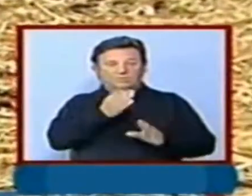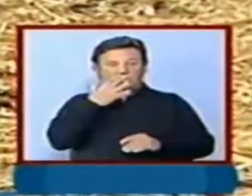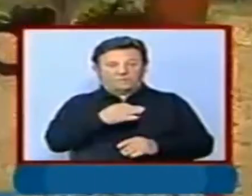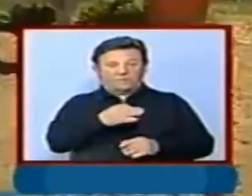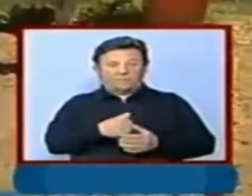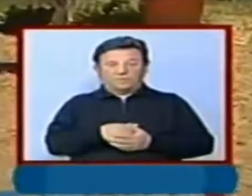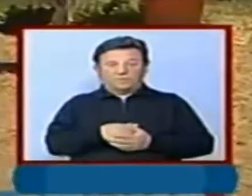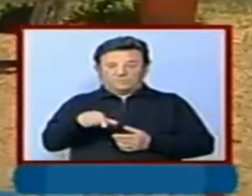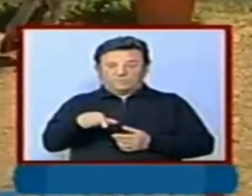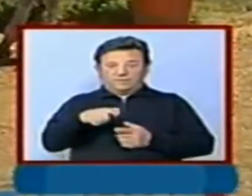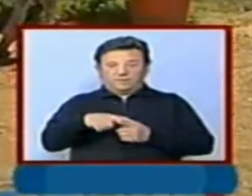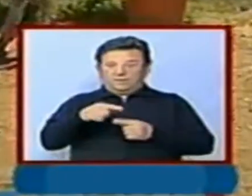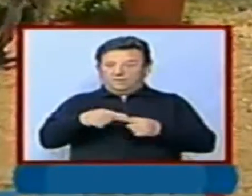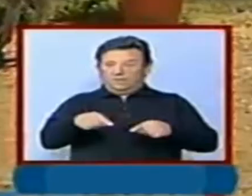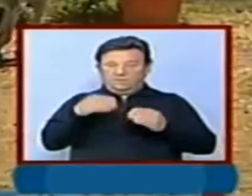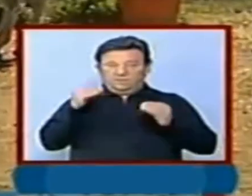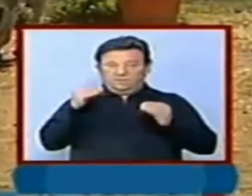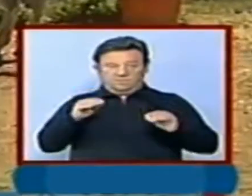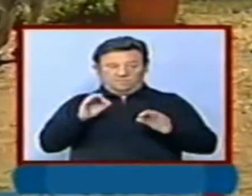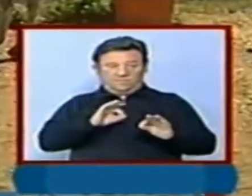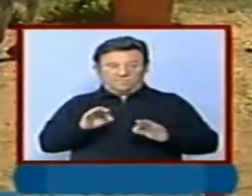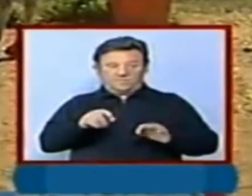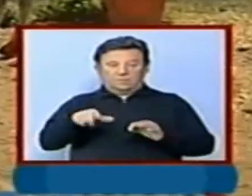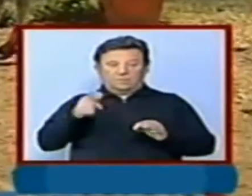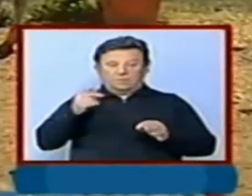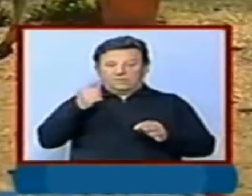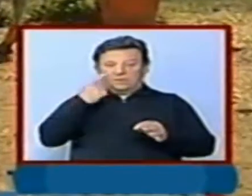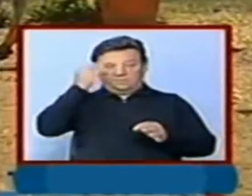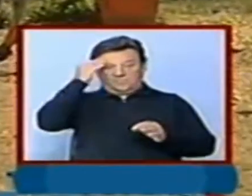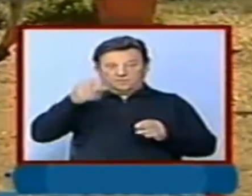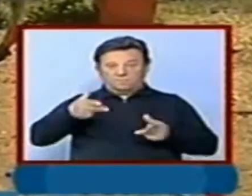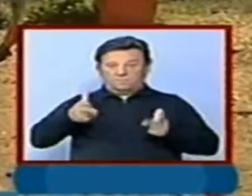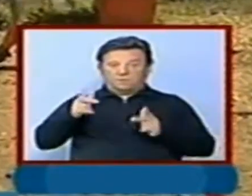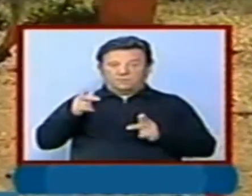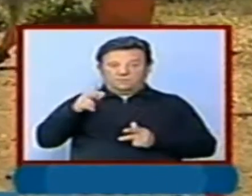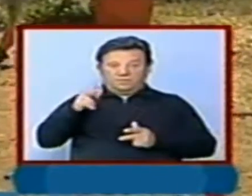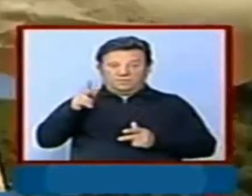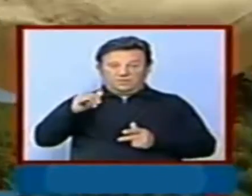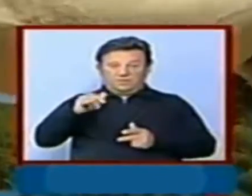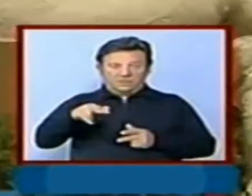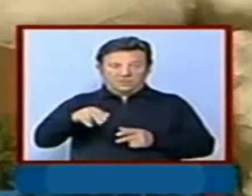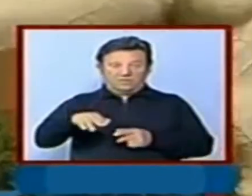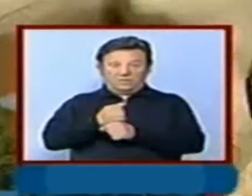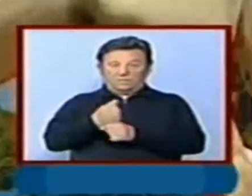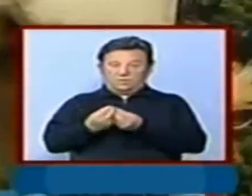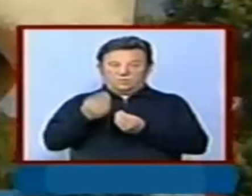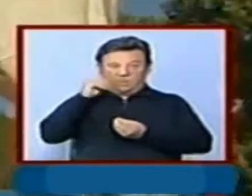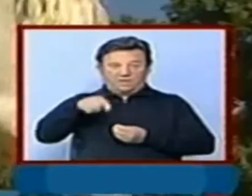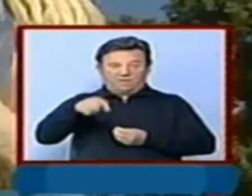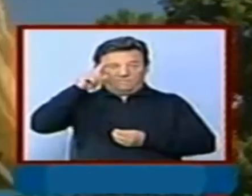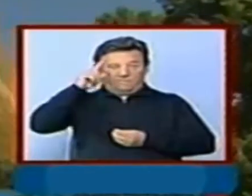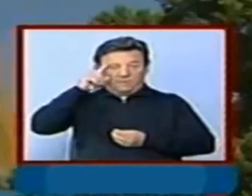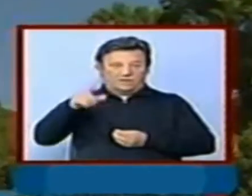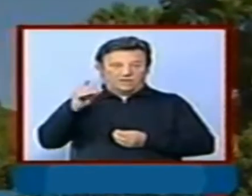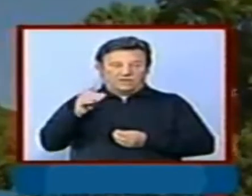convencional. Este setting e esta experiência com do método Kiran e o trabalho com os cavalos é fácil e